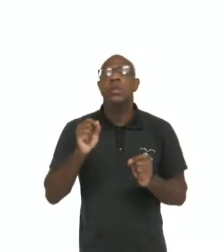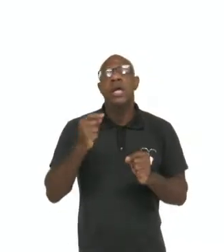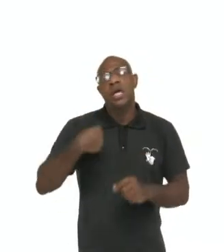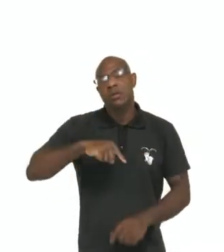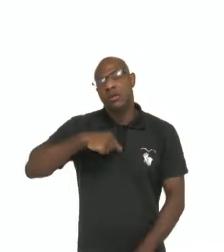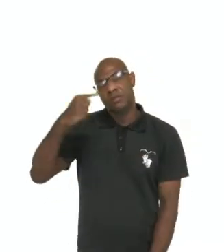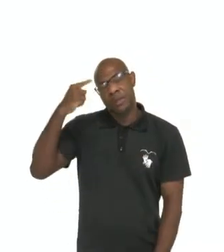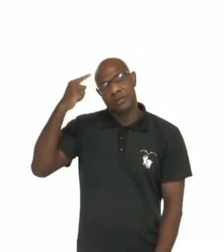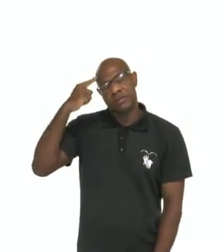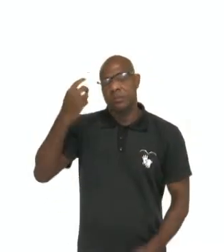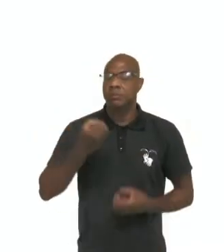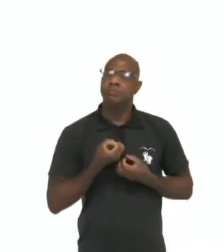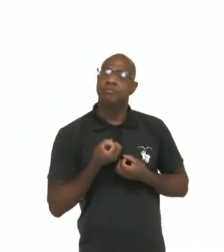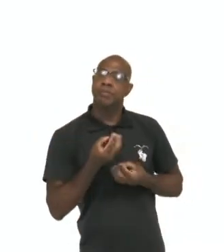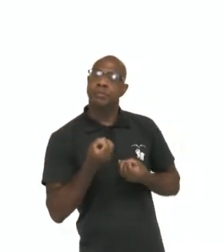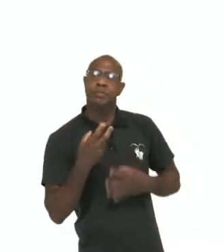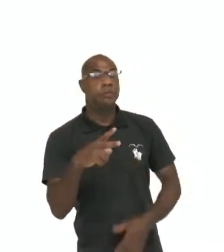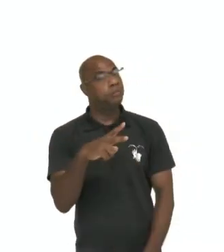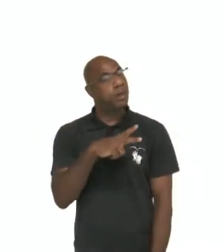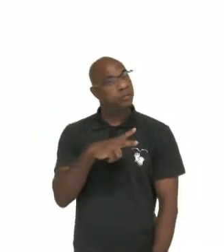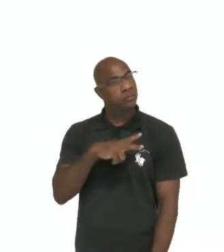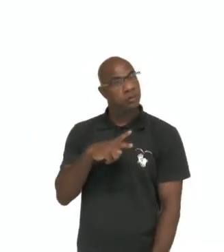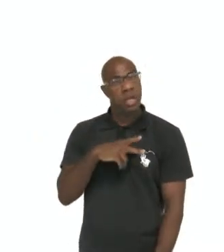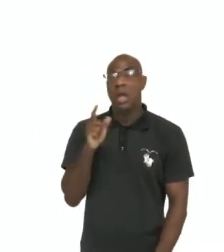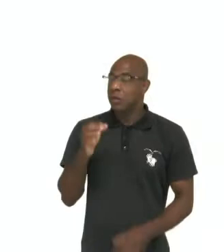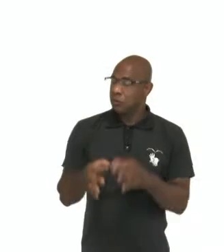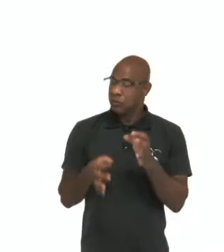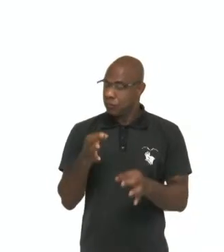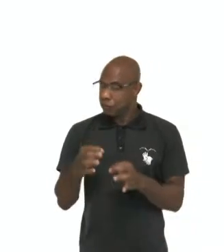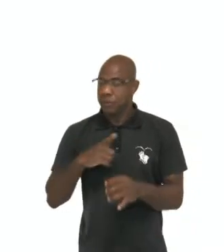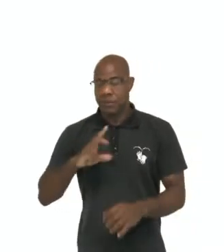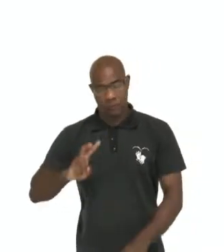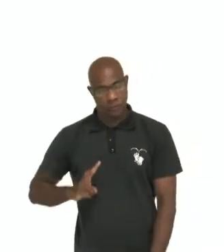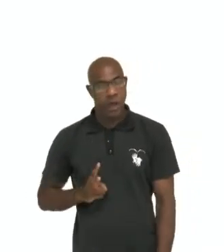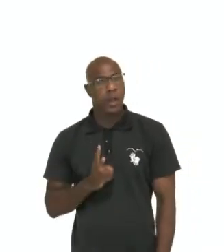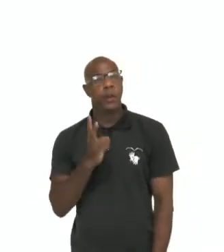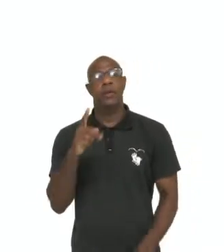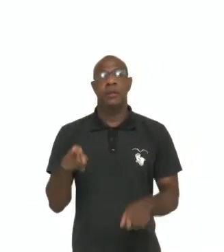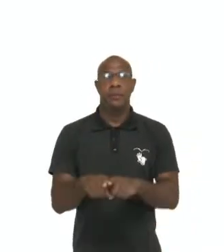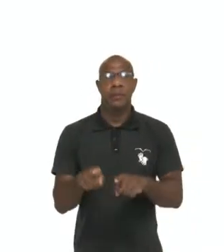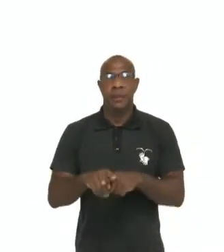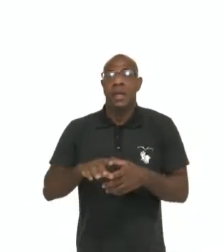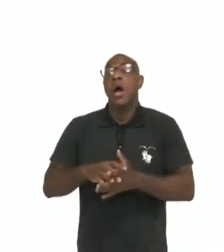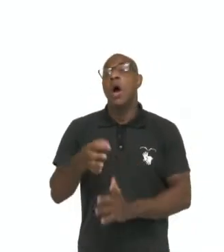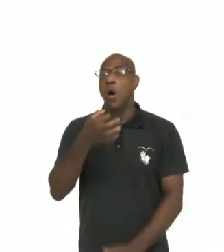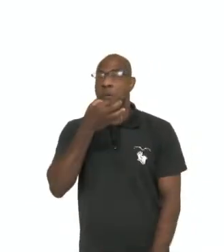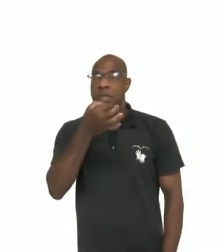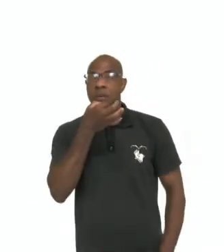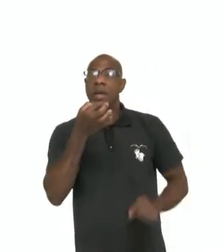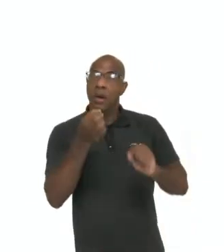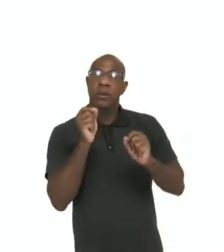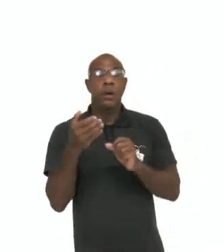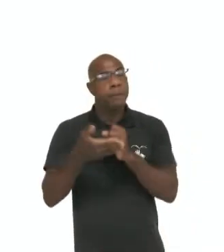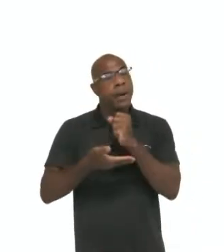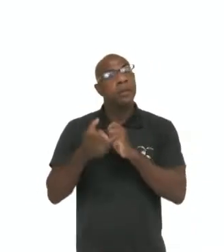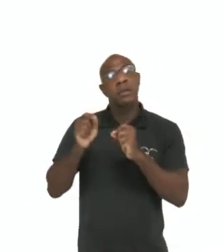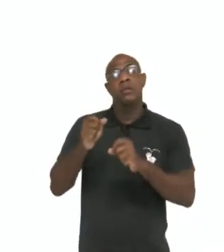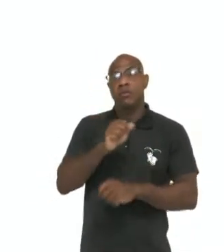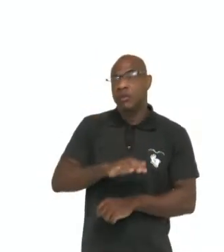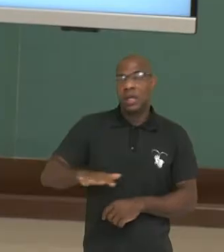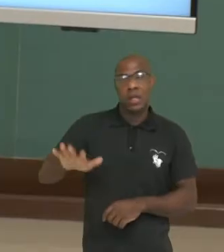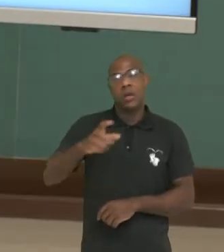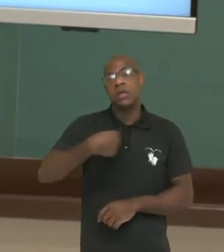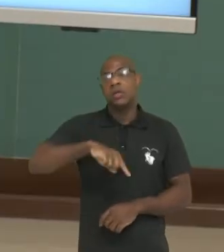modo particular. Nossa opinião envolve julgamento, juízo de valor. A defesa de uma opinião tem base naquilo que, no geral,